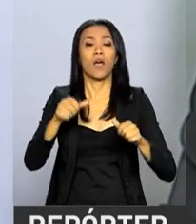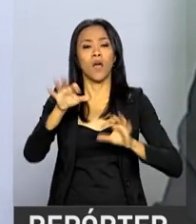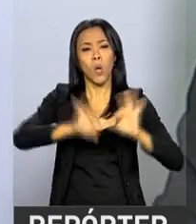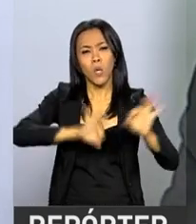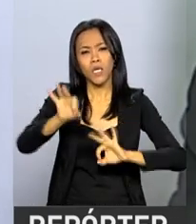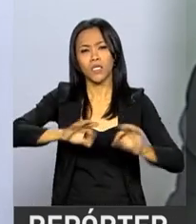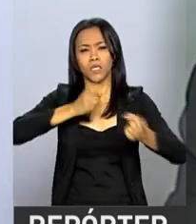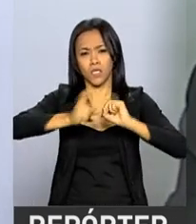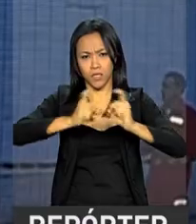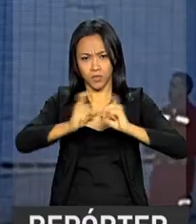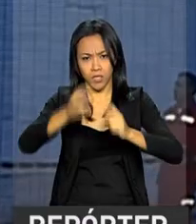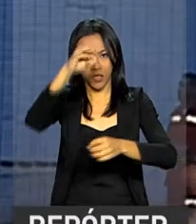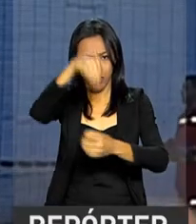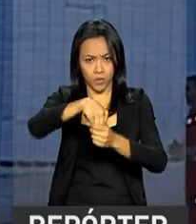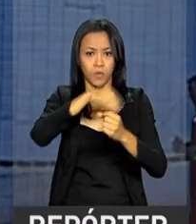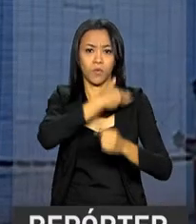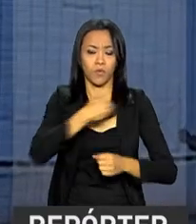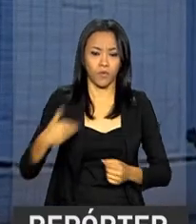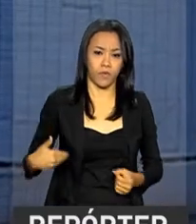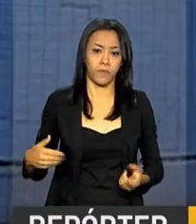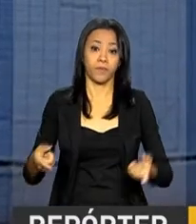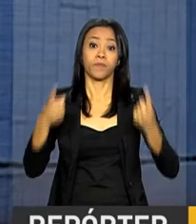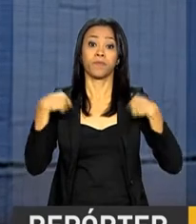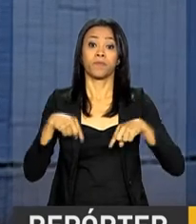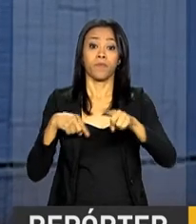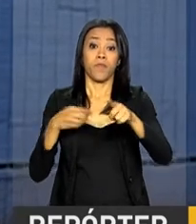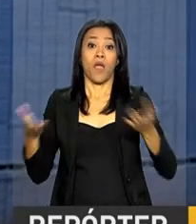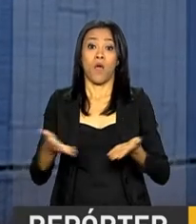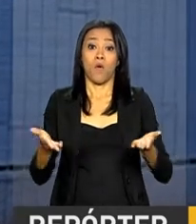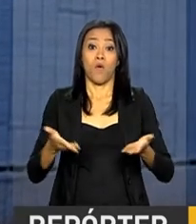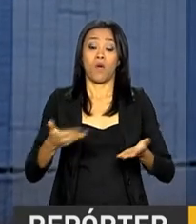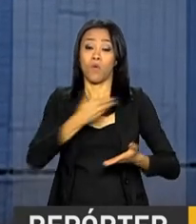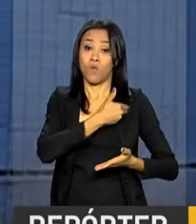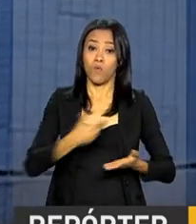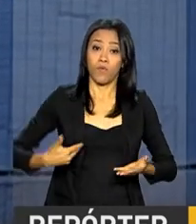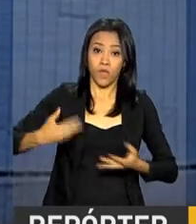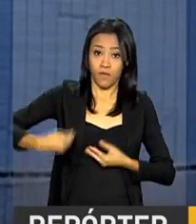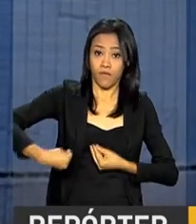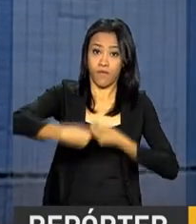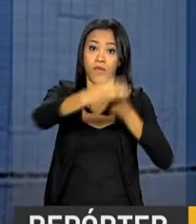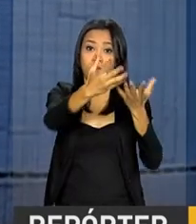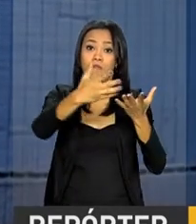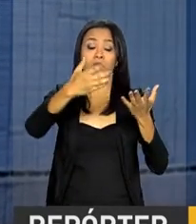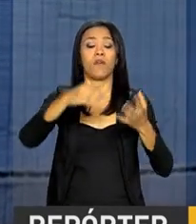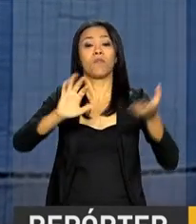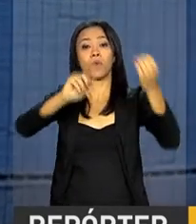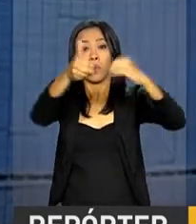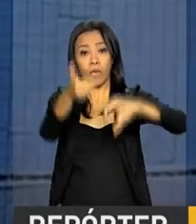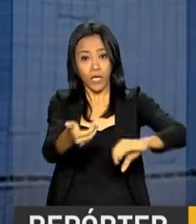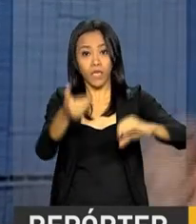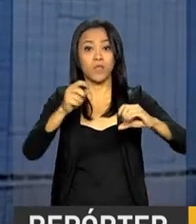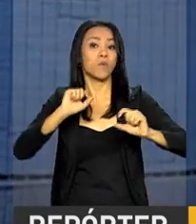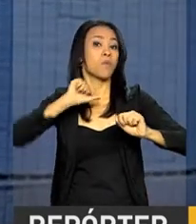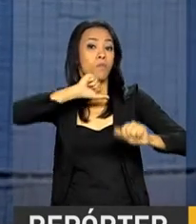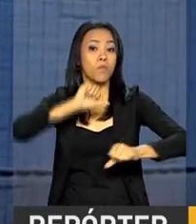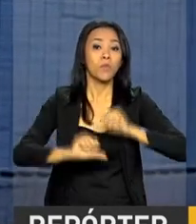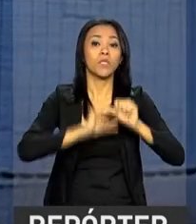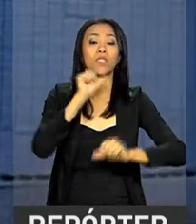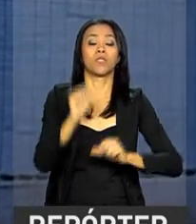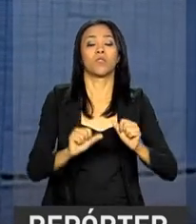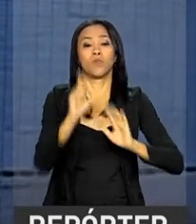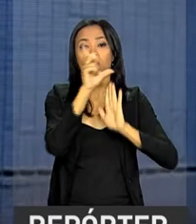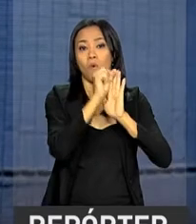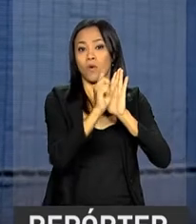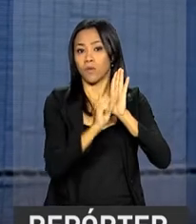estruturais na despesa pública. Agora o governo vai enviar ao Congresso Nacional uma mensagem modificativa em relação ao orçamento de